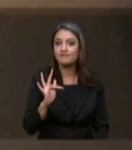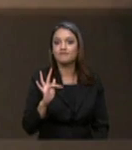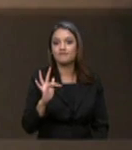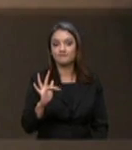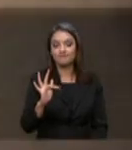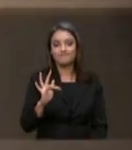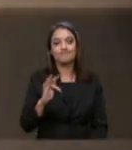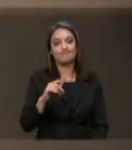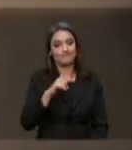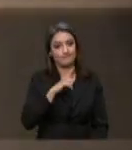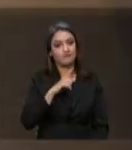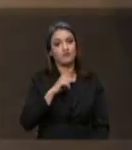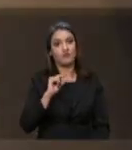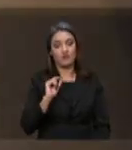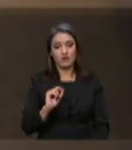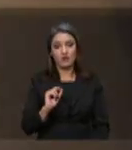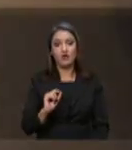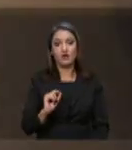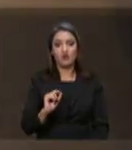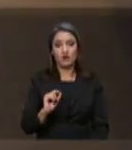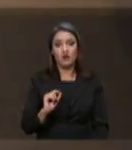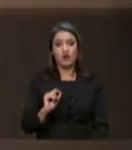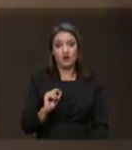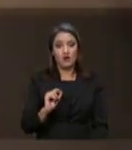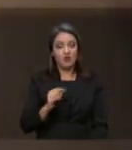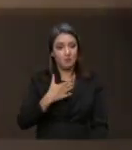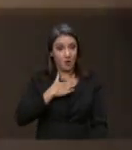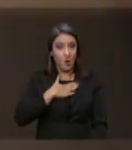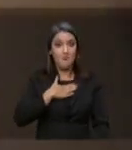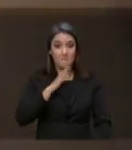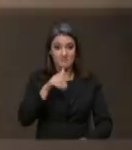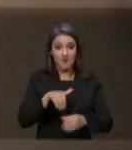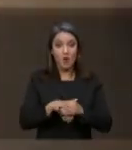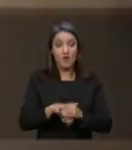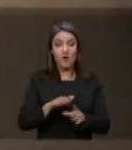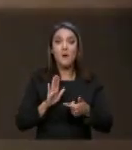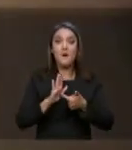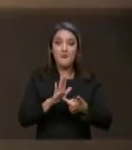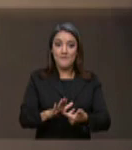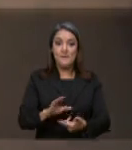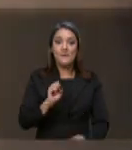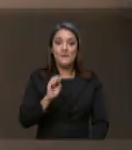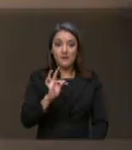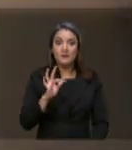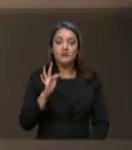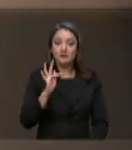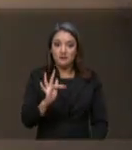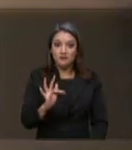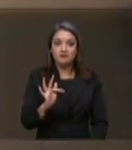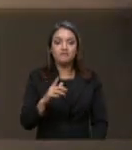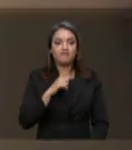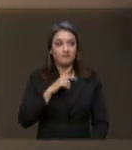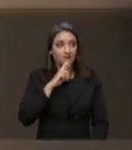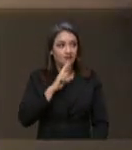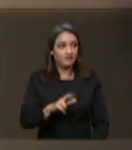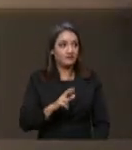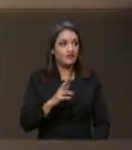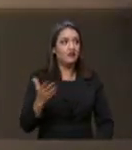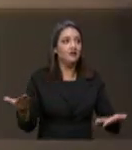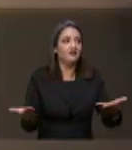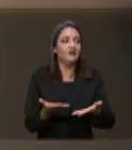pelo menos a partir do meu caso e da do meu voto ao presente caso